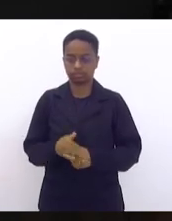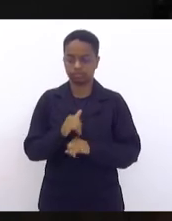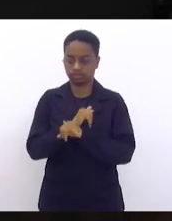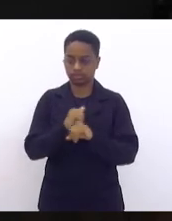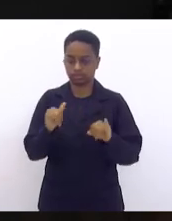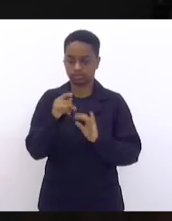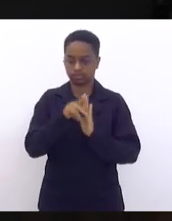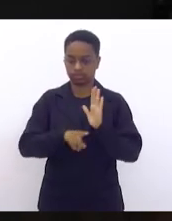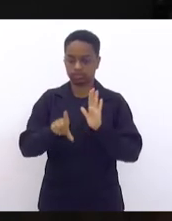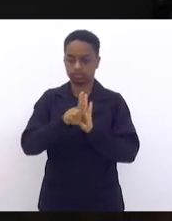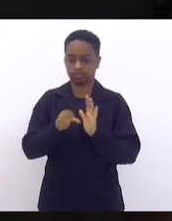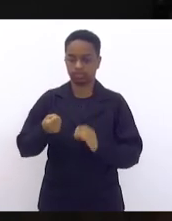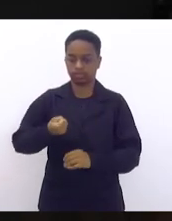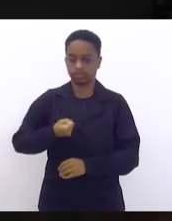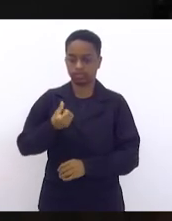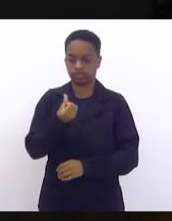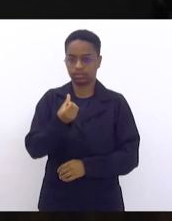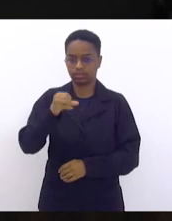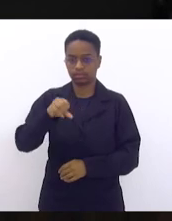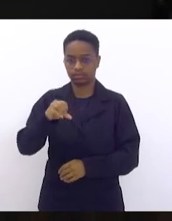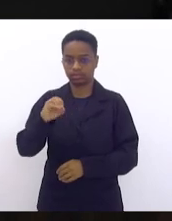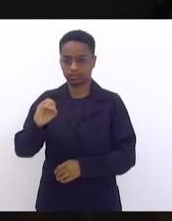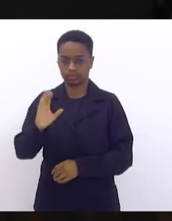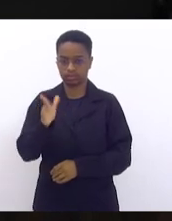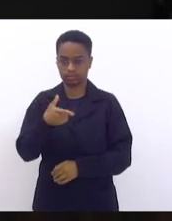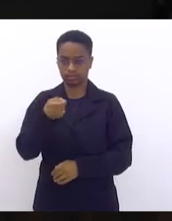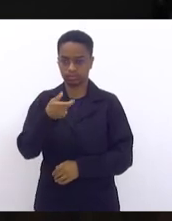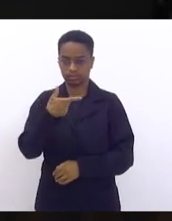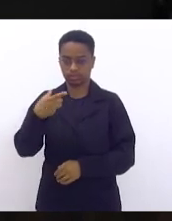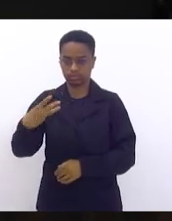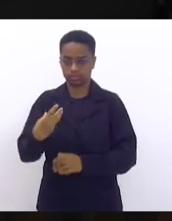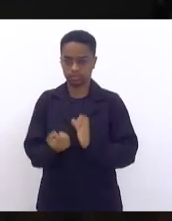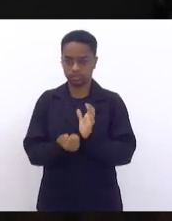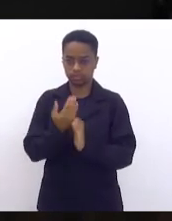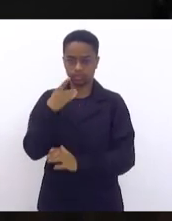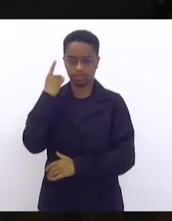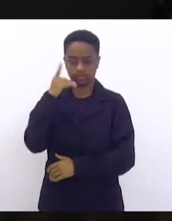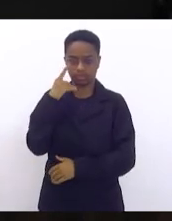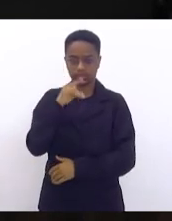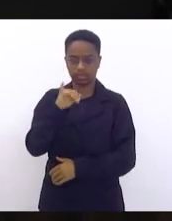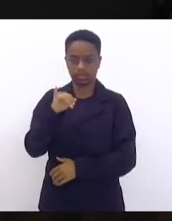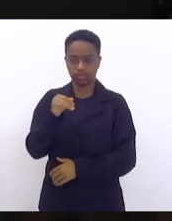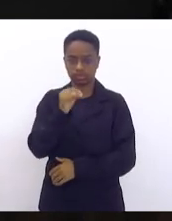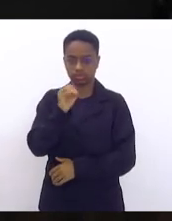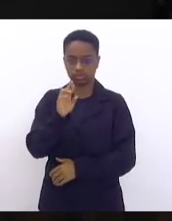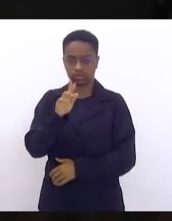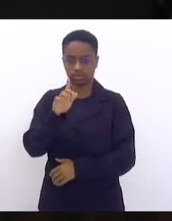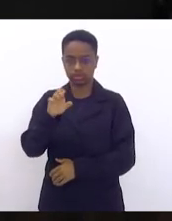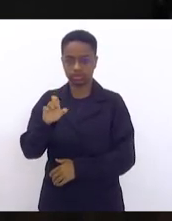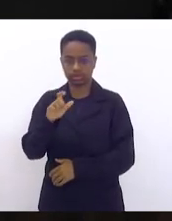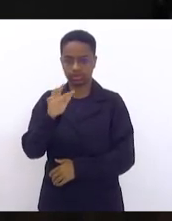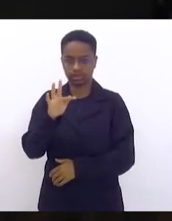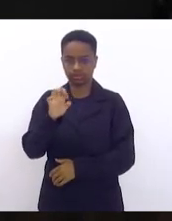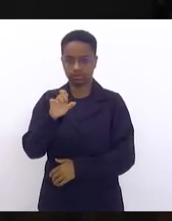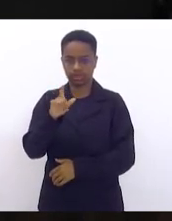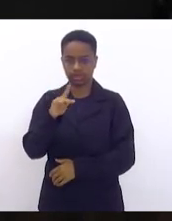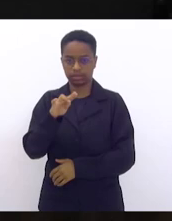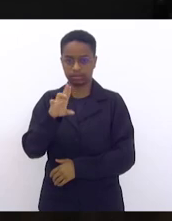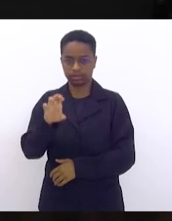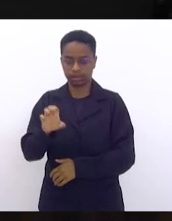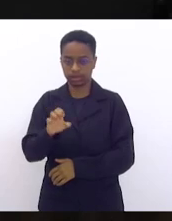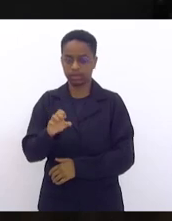Anuncio o projeto de lei número 690/2023, de autoria do deputado Jorge Felipe Neto, que